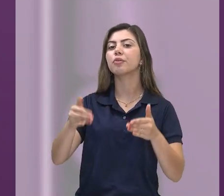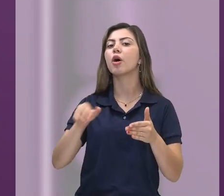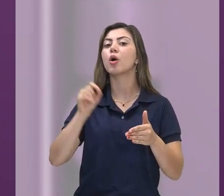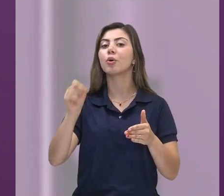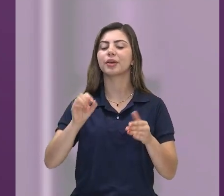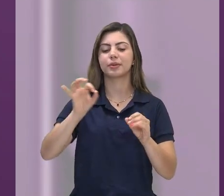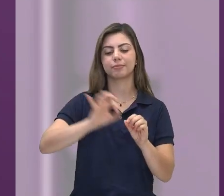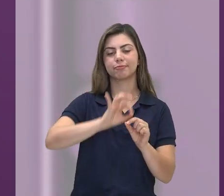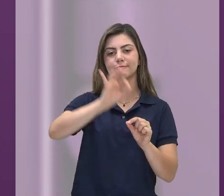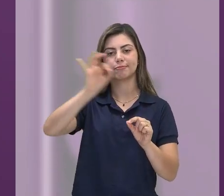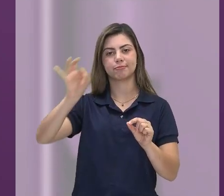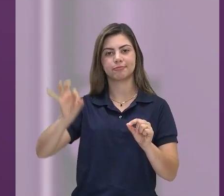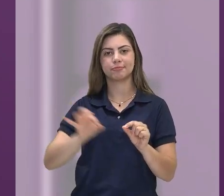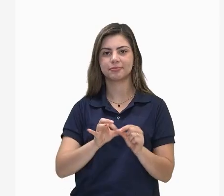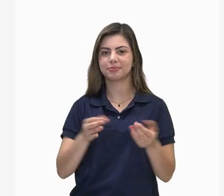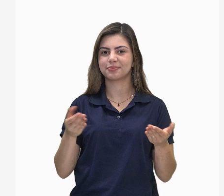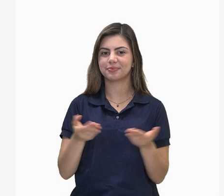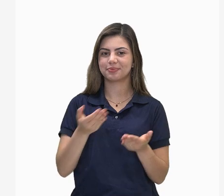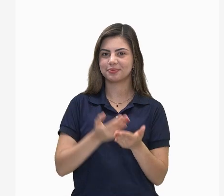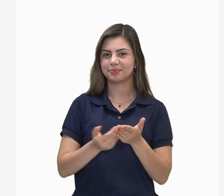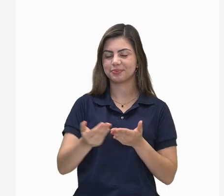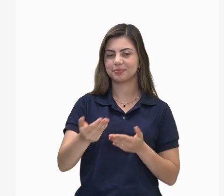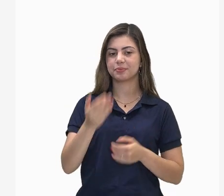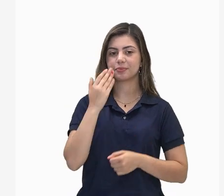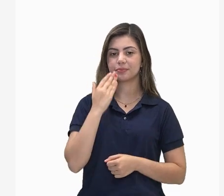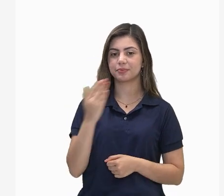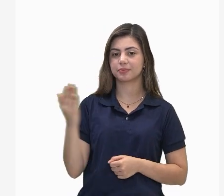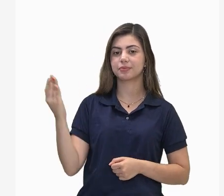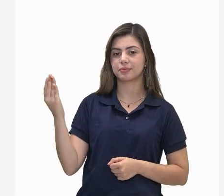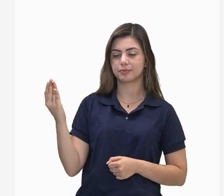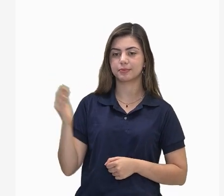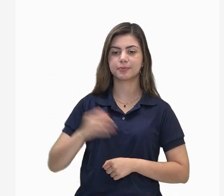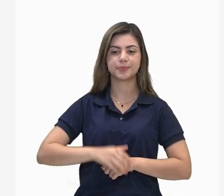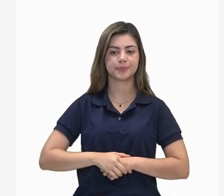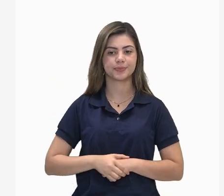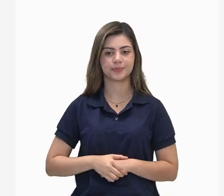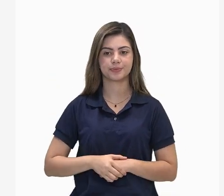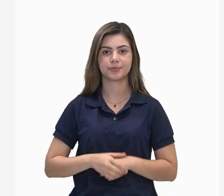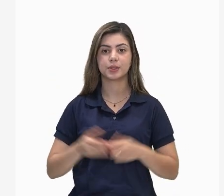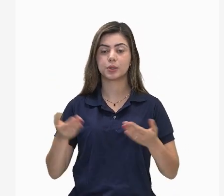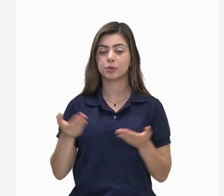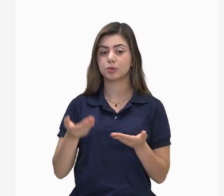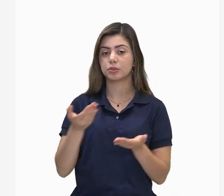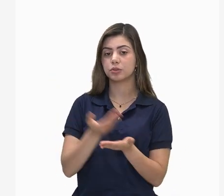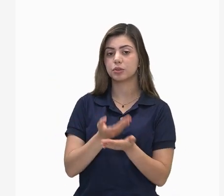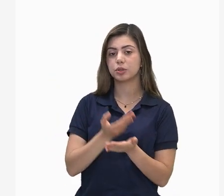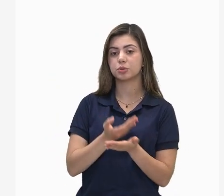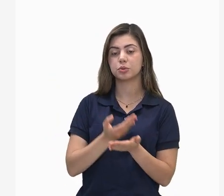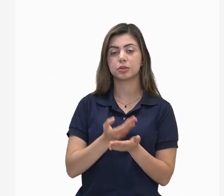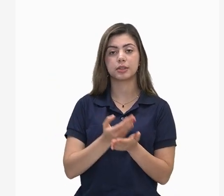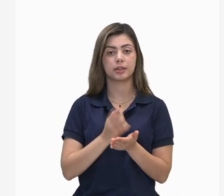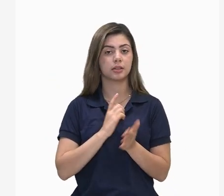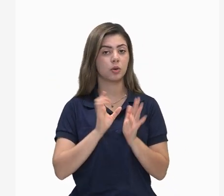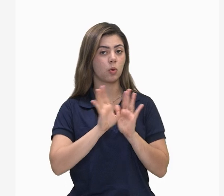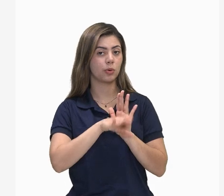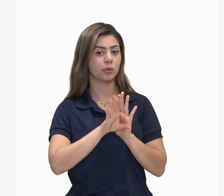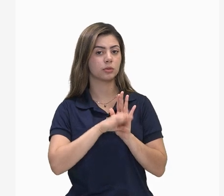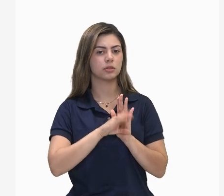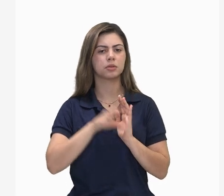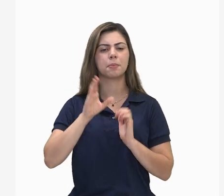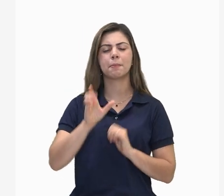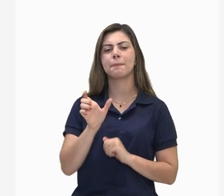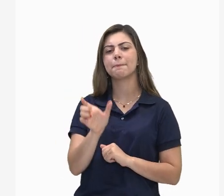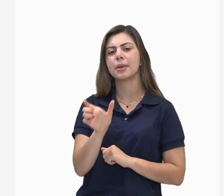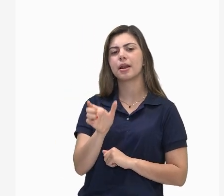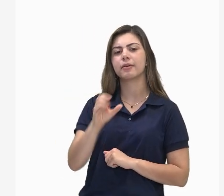da circunferência. Então me acompanhem aí. Então, como é de praxe, né, sempre fazemos a nossa definição. Então, o que é a